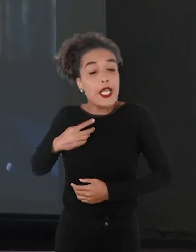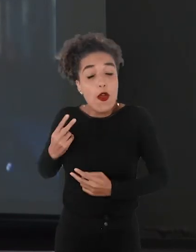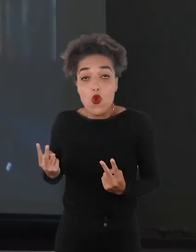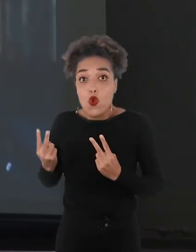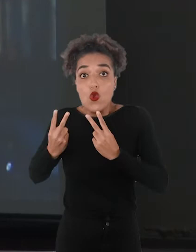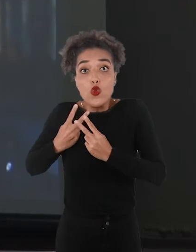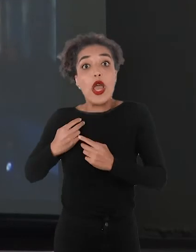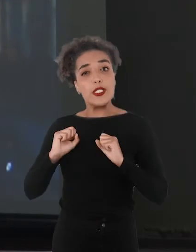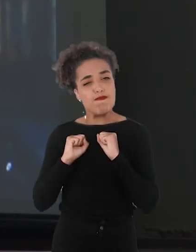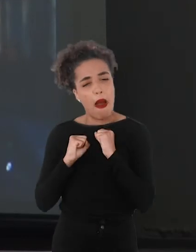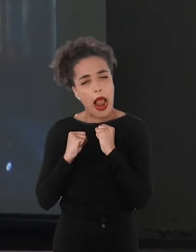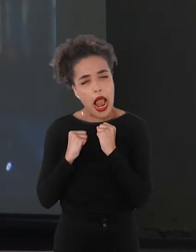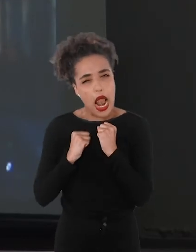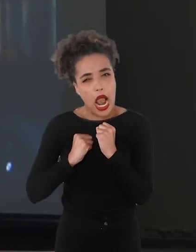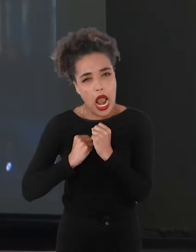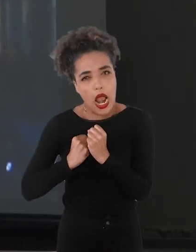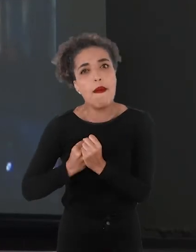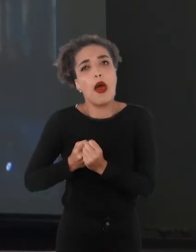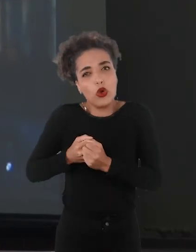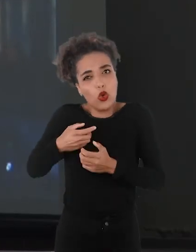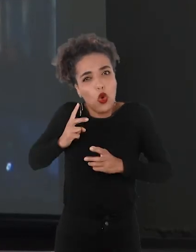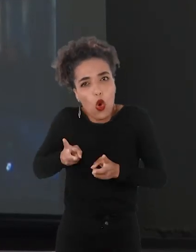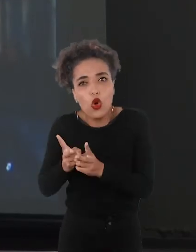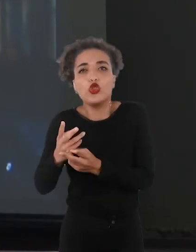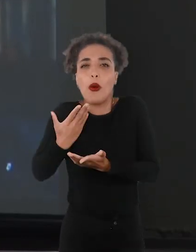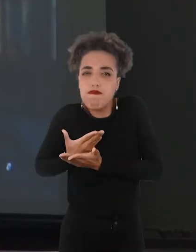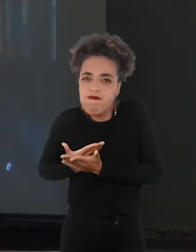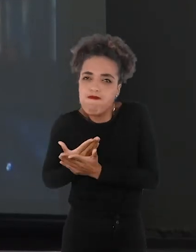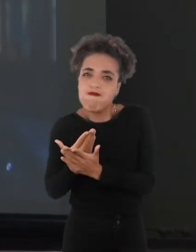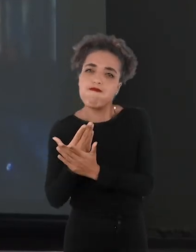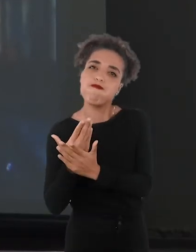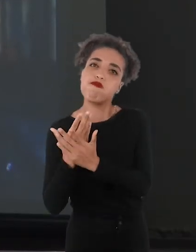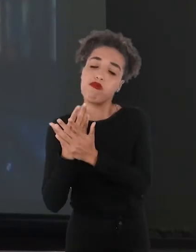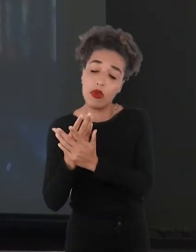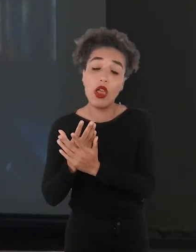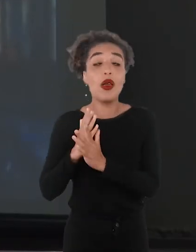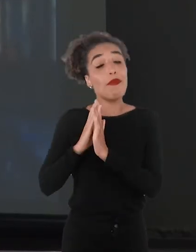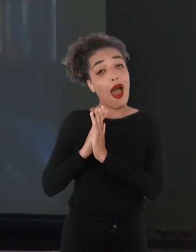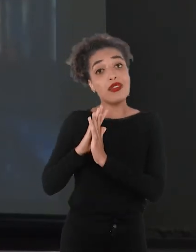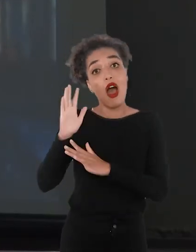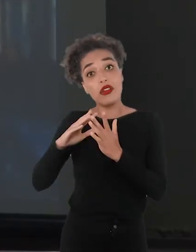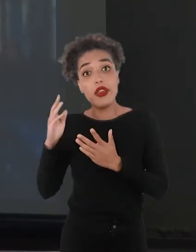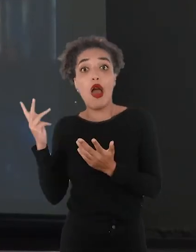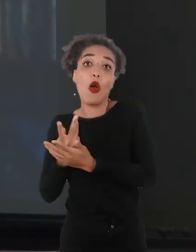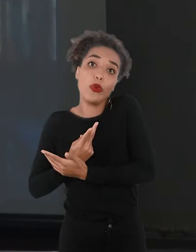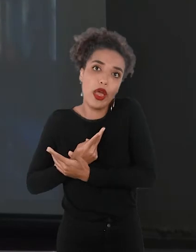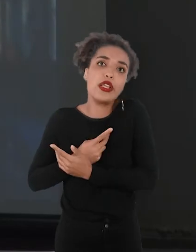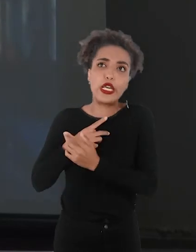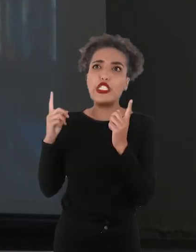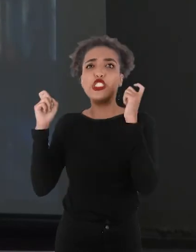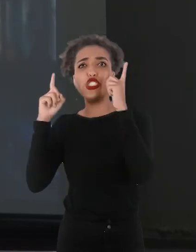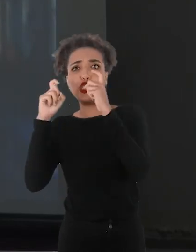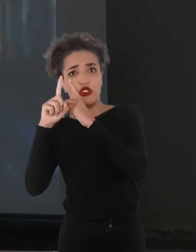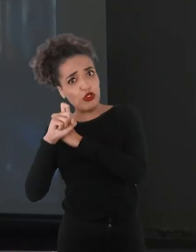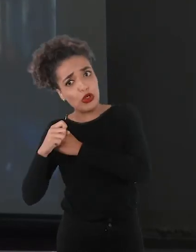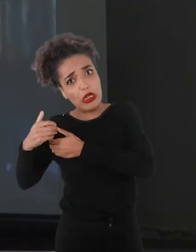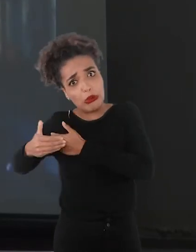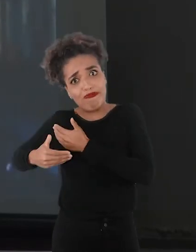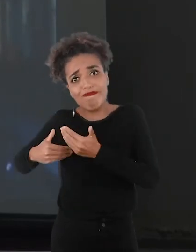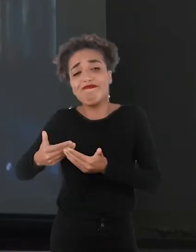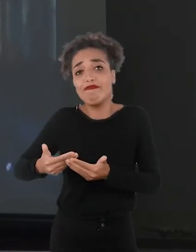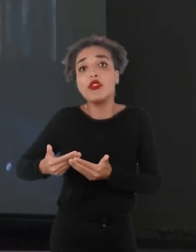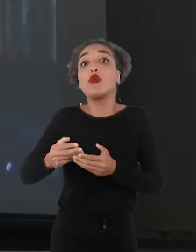e eles fazem de tudo para permanecer. Ainda assim, algumas dificuldades podem acontecer no processo. Então, é muito importante